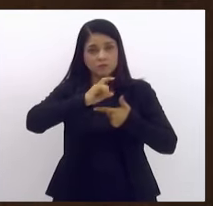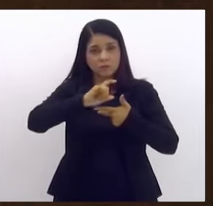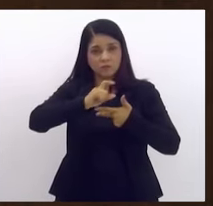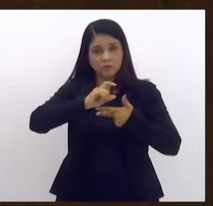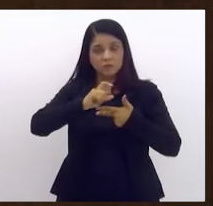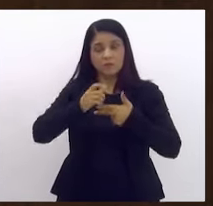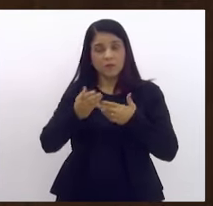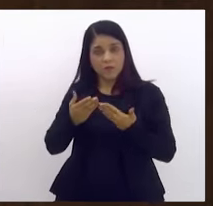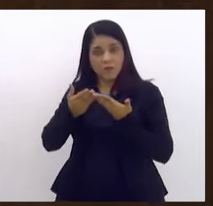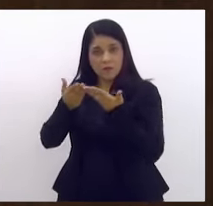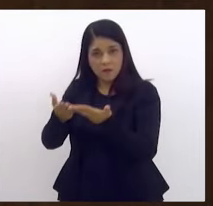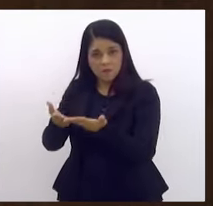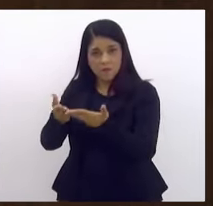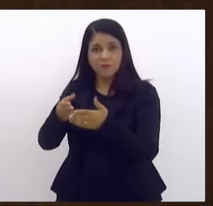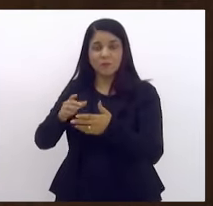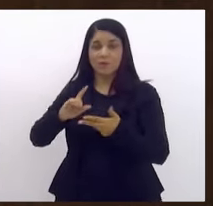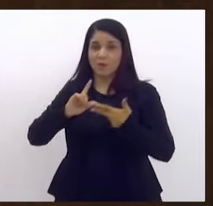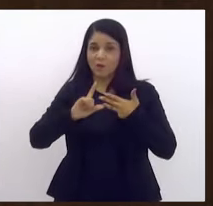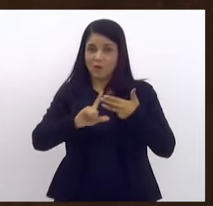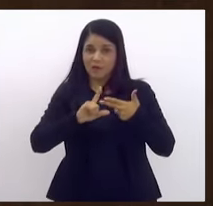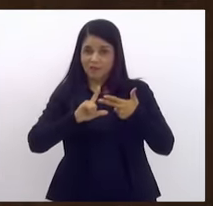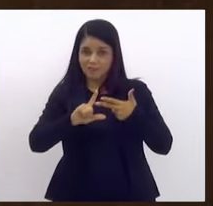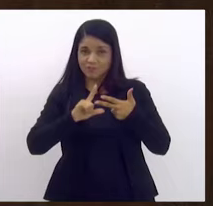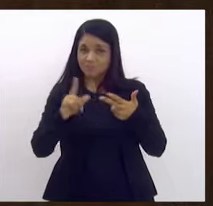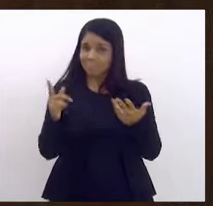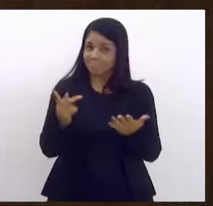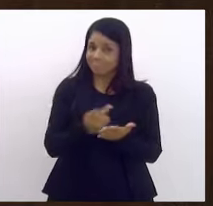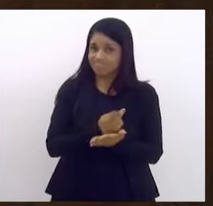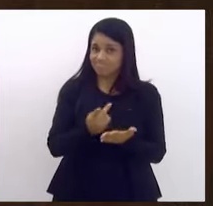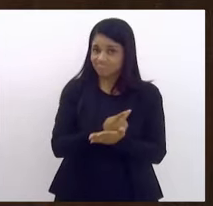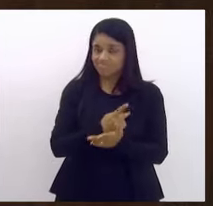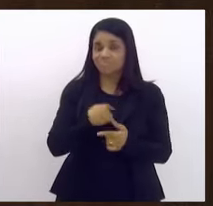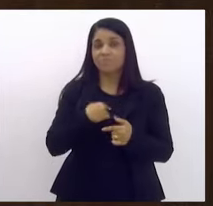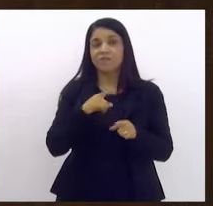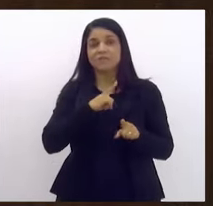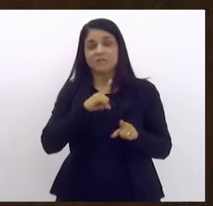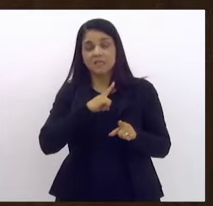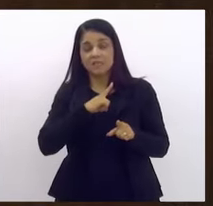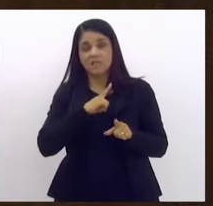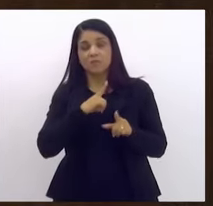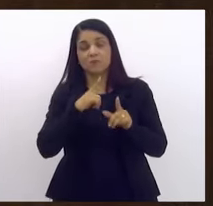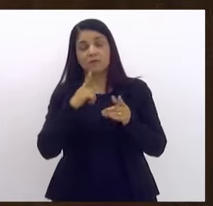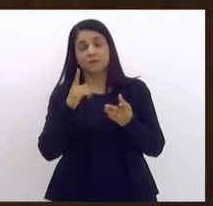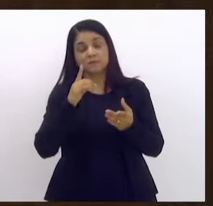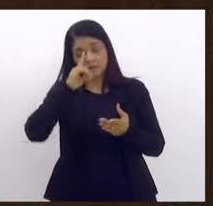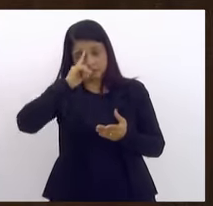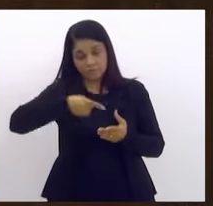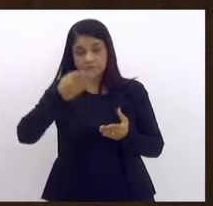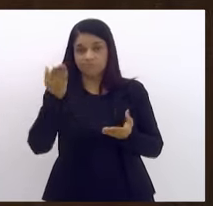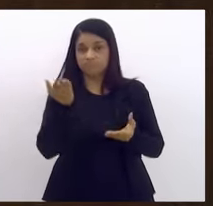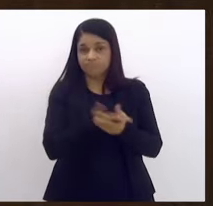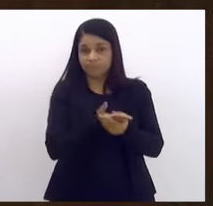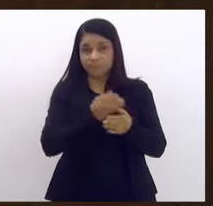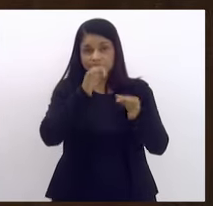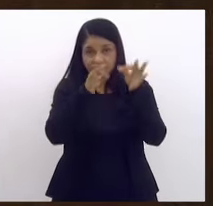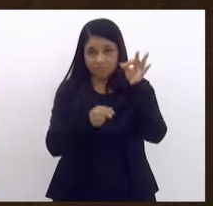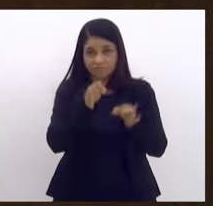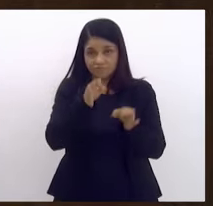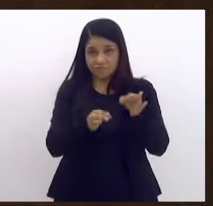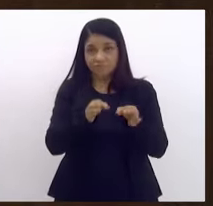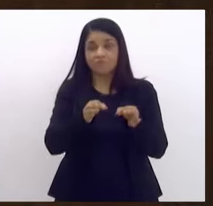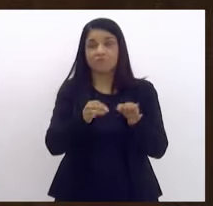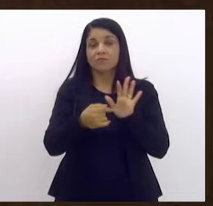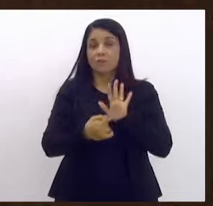encaminhada pelo legislativo está equivocada, tendo em vista que há uma determinação judicial que detecta este